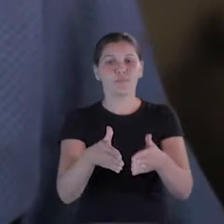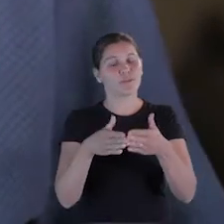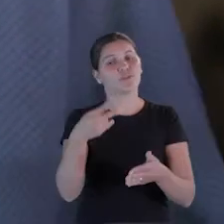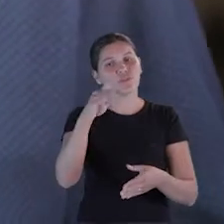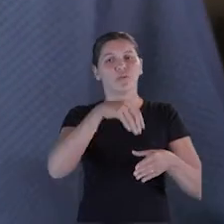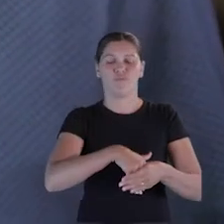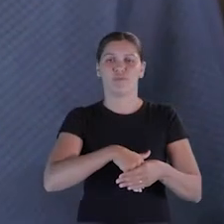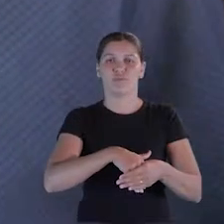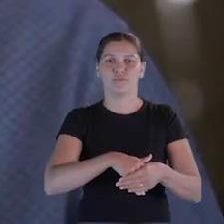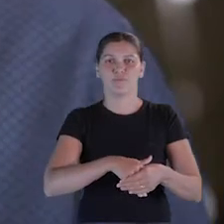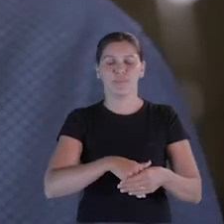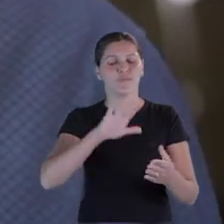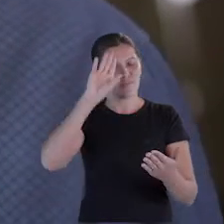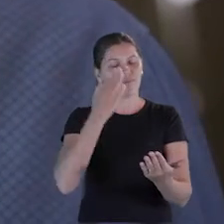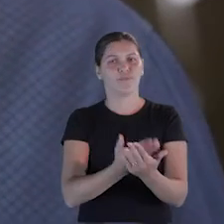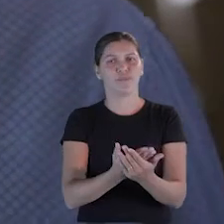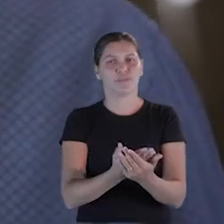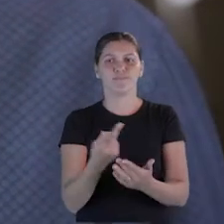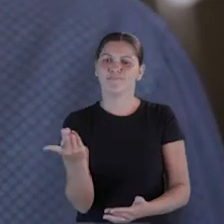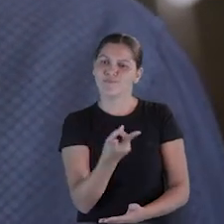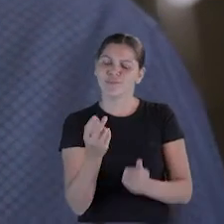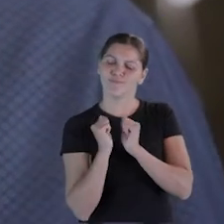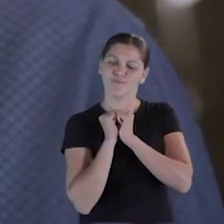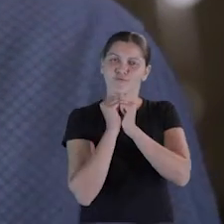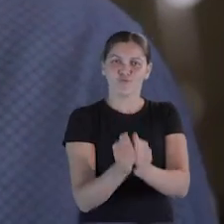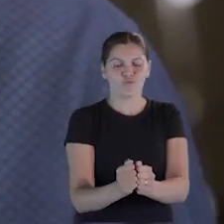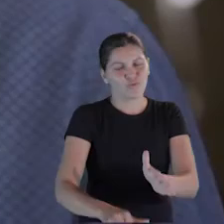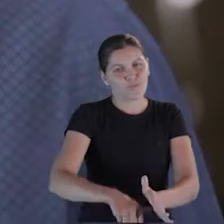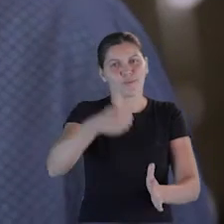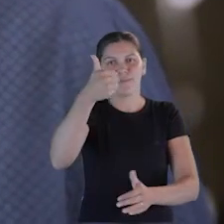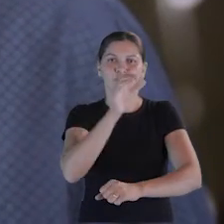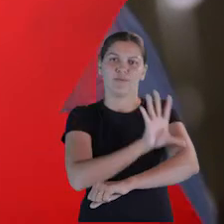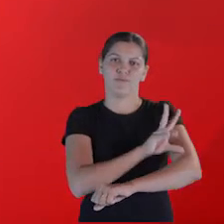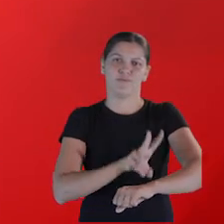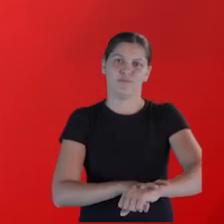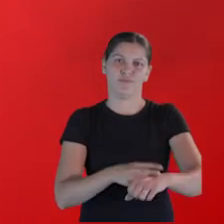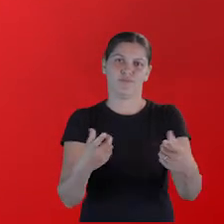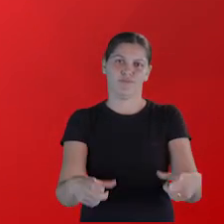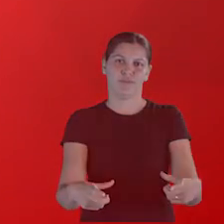seu voto de confiança. Vamos juntos, colocando sempre Campo Verde em primeiro lugar.